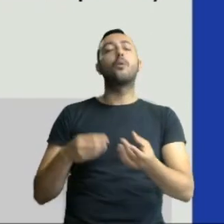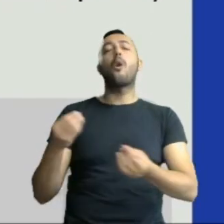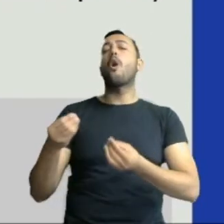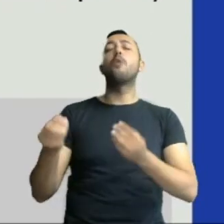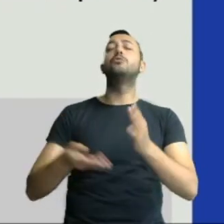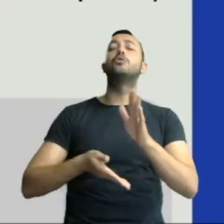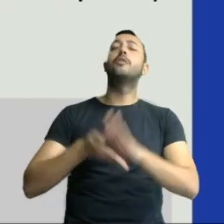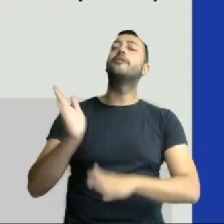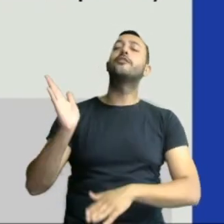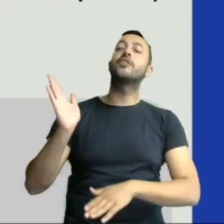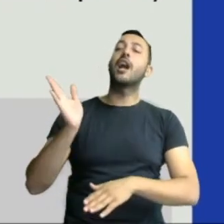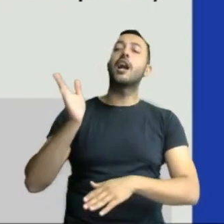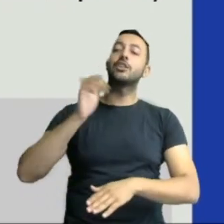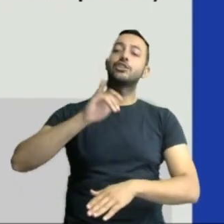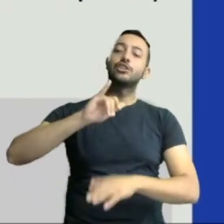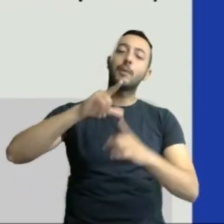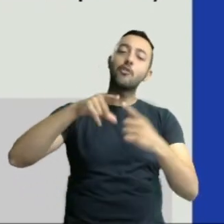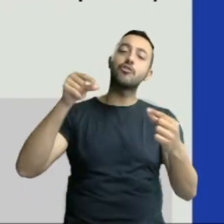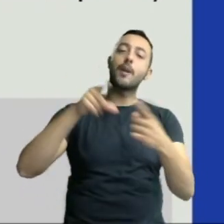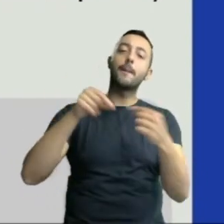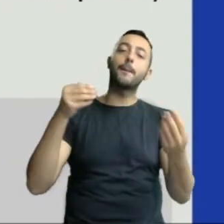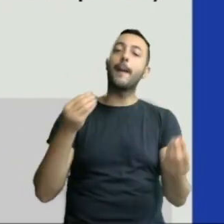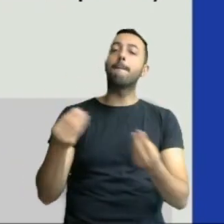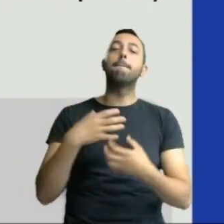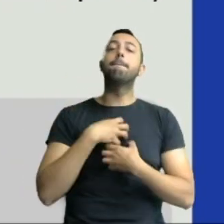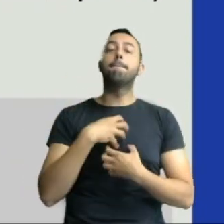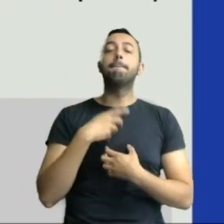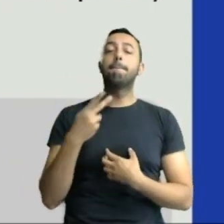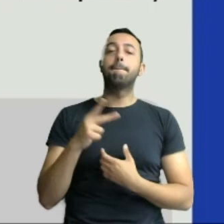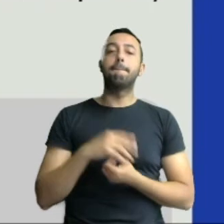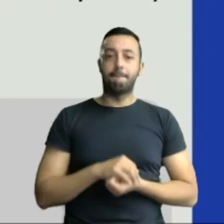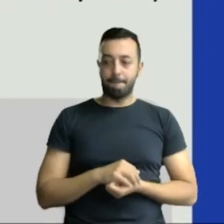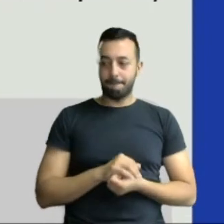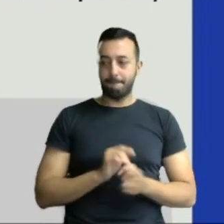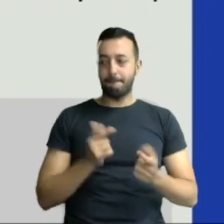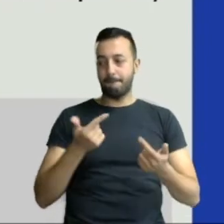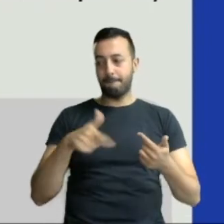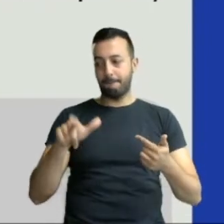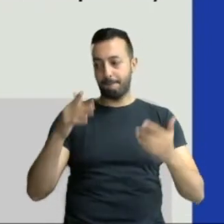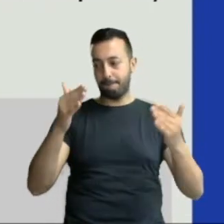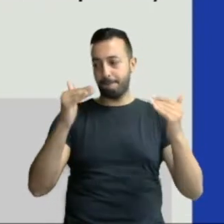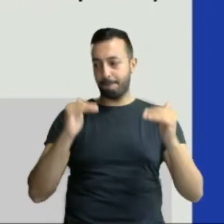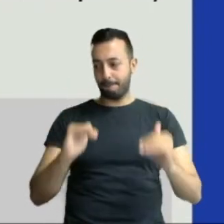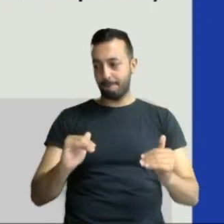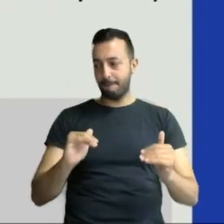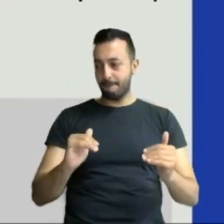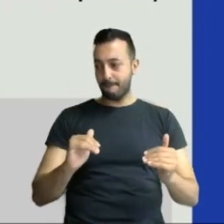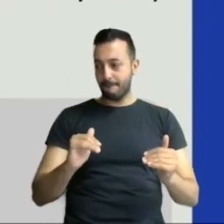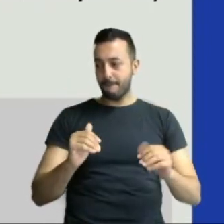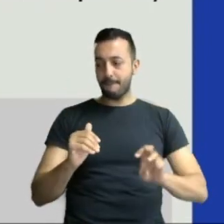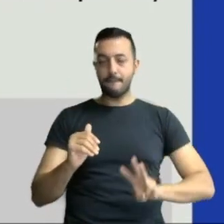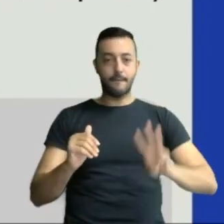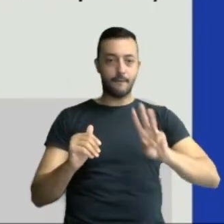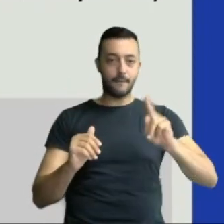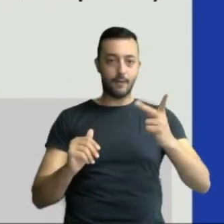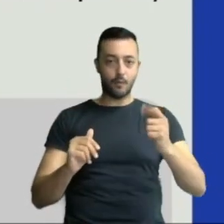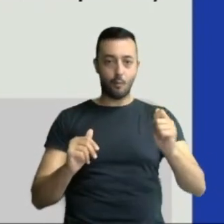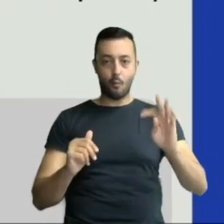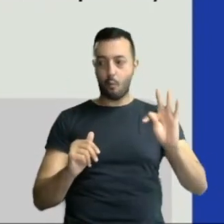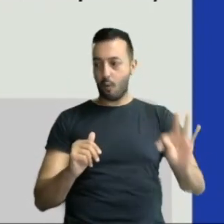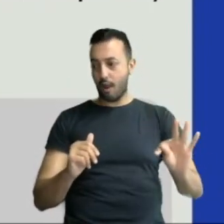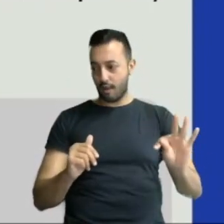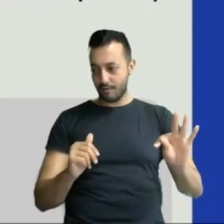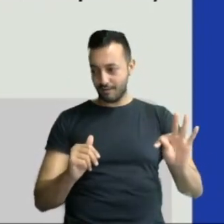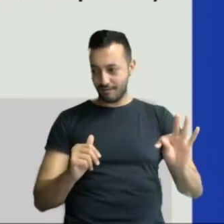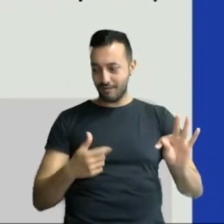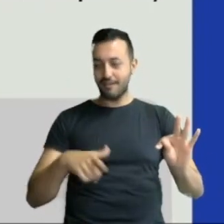sua viagem para o Japão? Próxima pergunta. Temos o What is